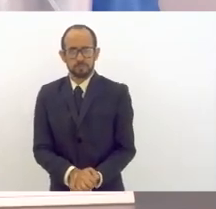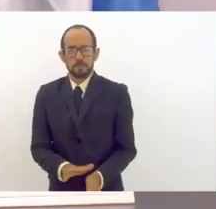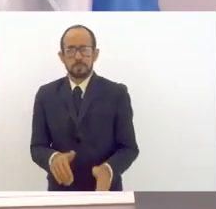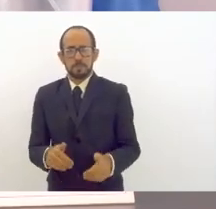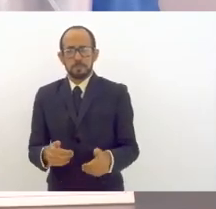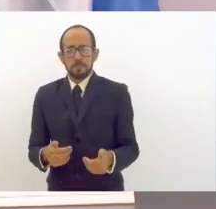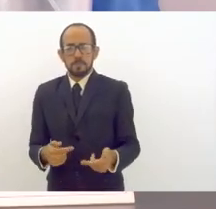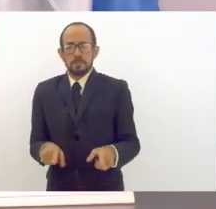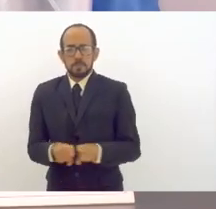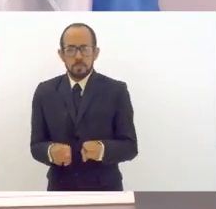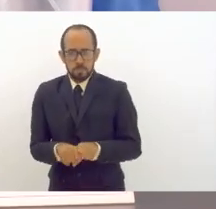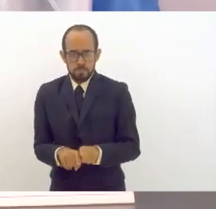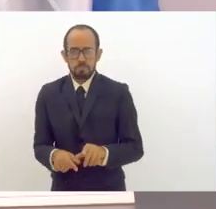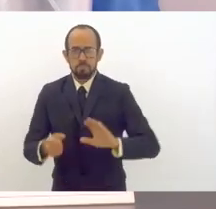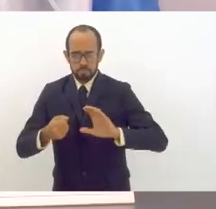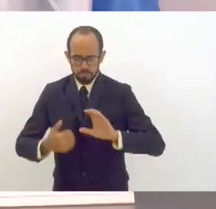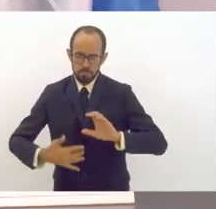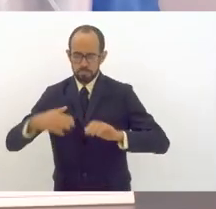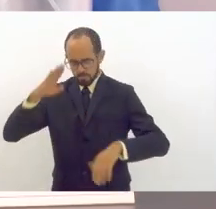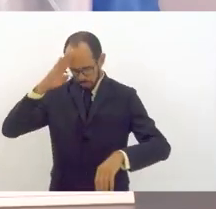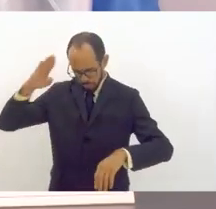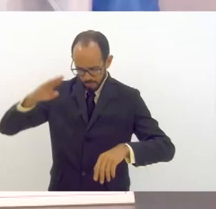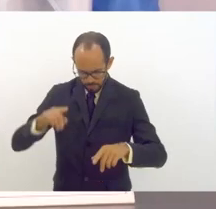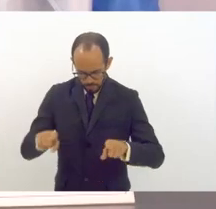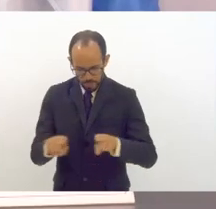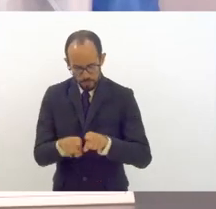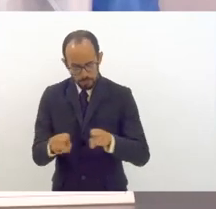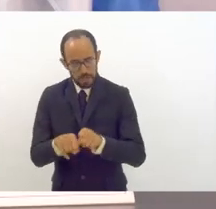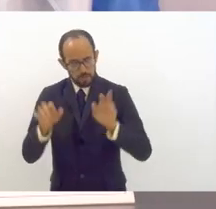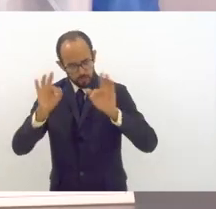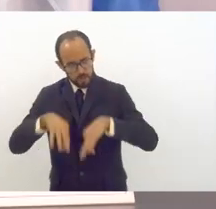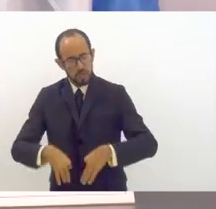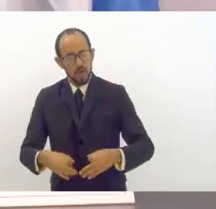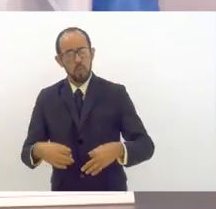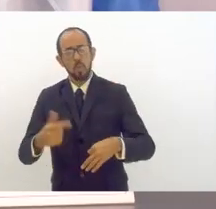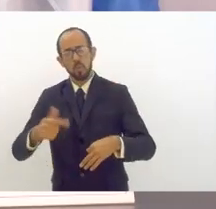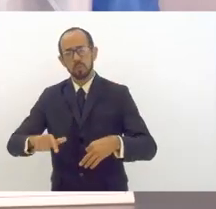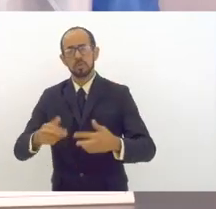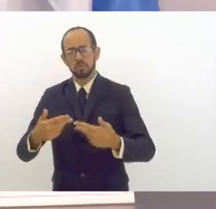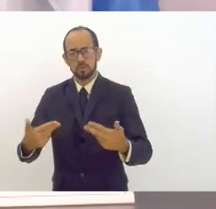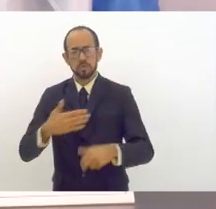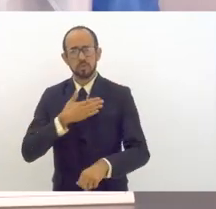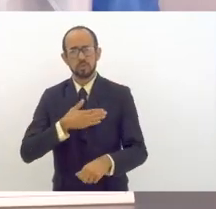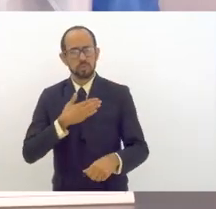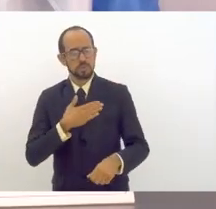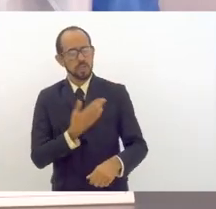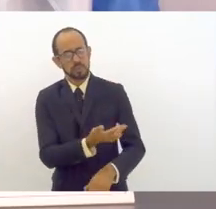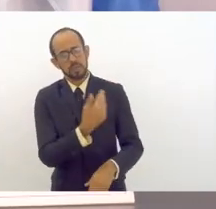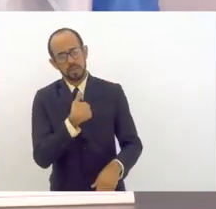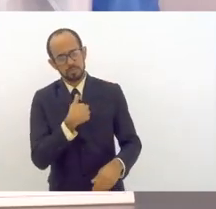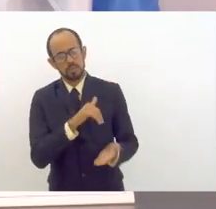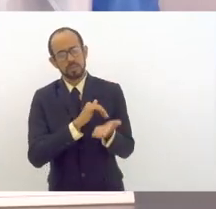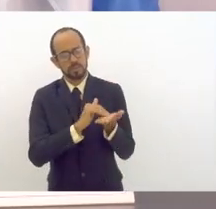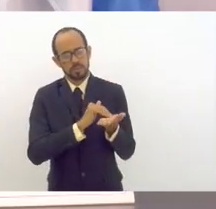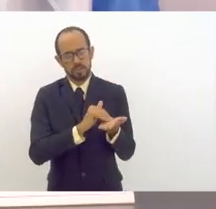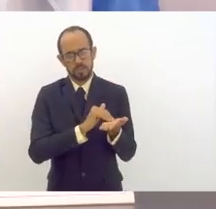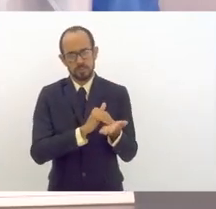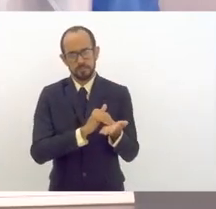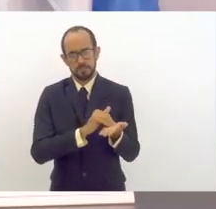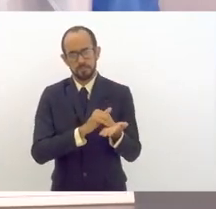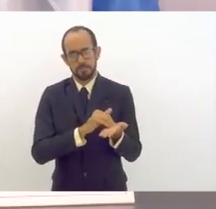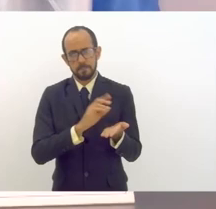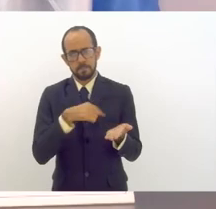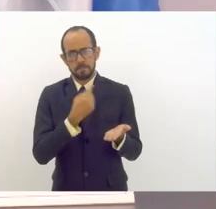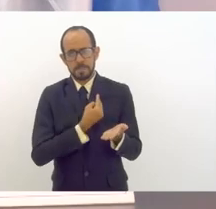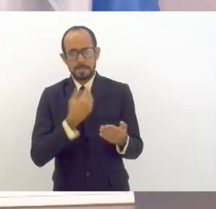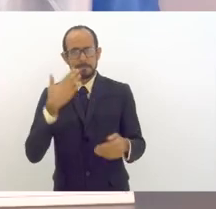esse aspecto como um aspecto central. E, por fim, eu quero colocar um elemento que eu também quero ouvir o retorno da SEDUC. A gente sabe que a gente tem